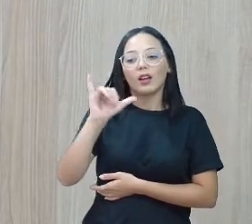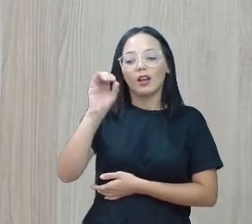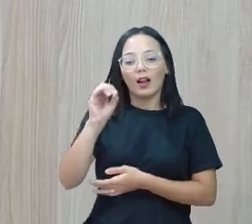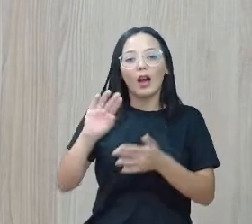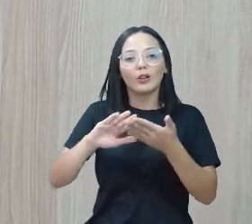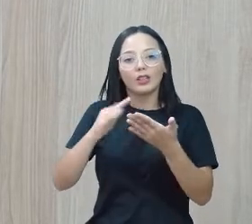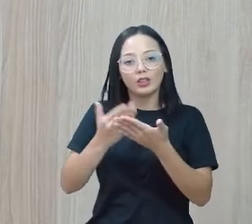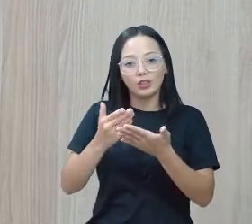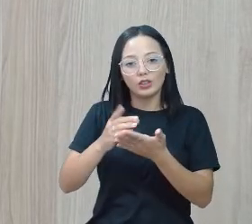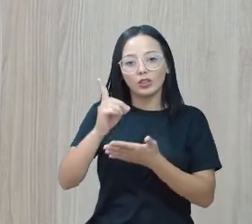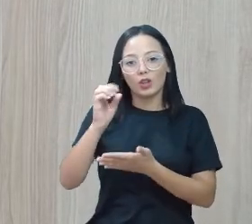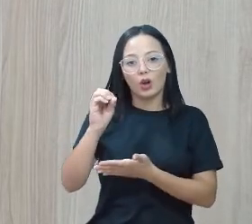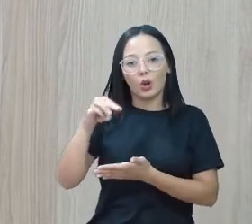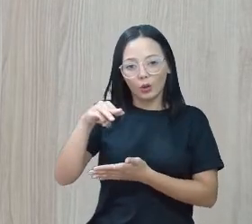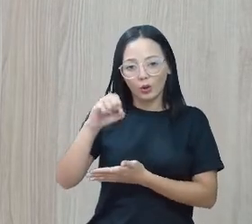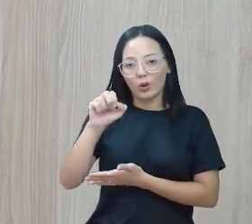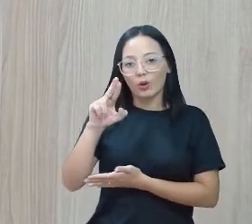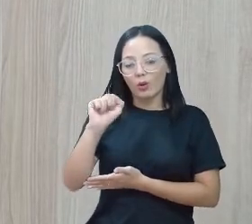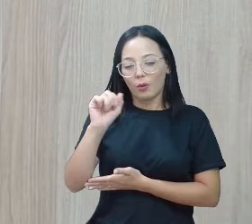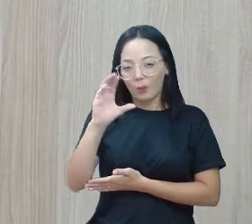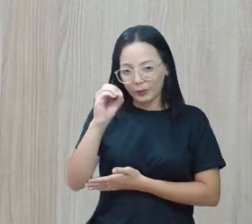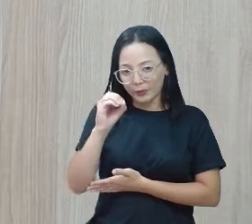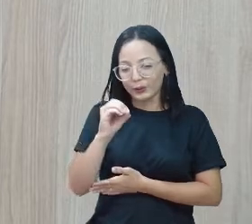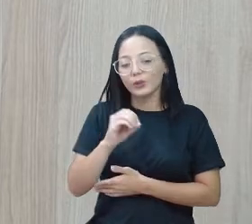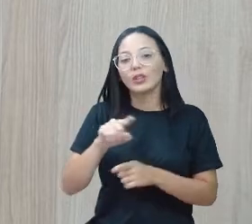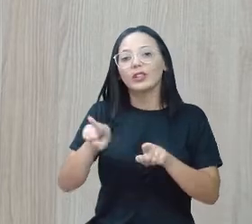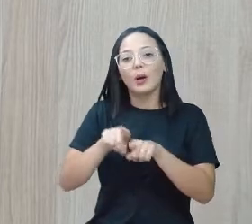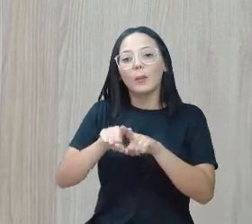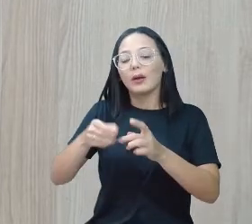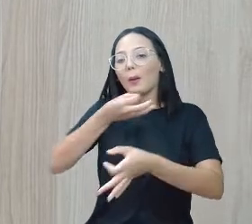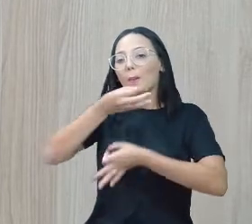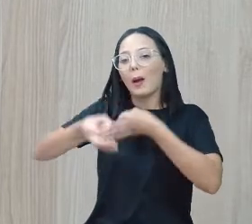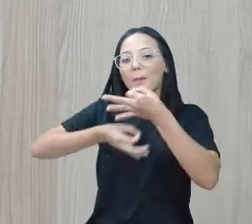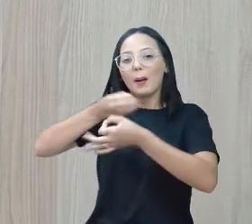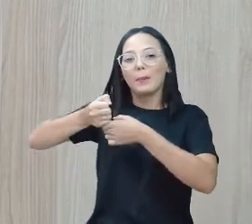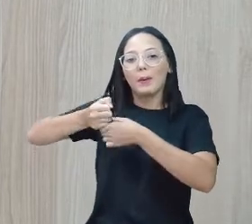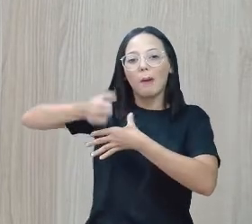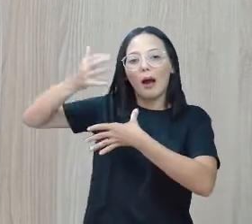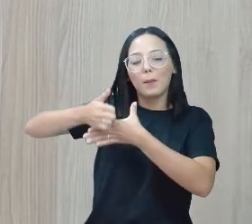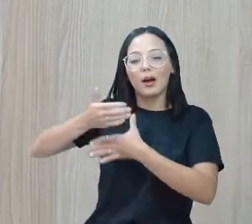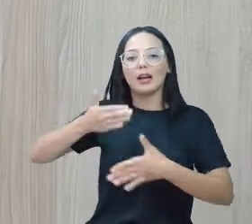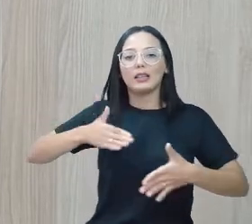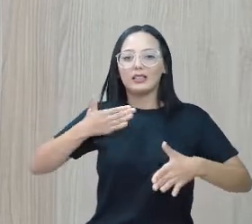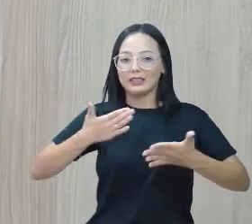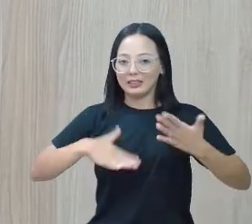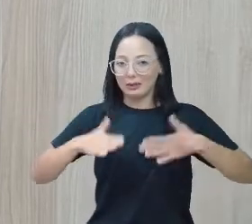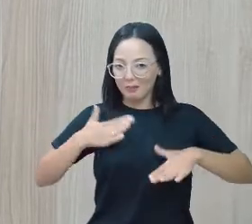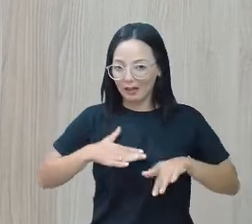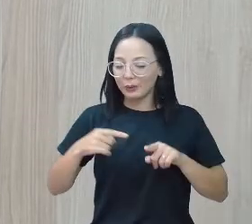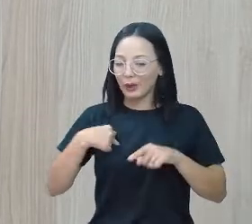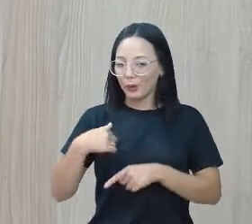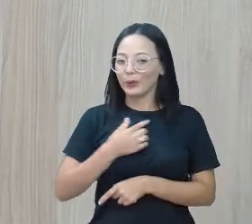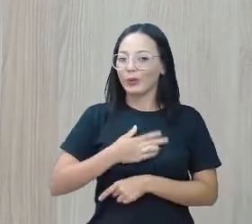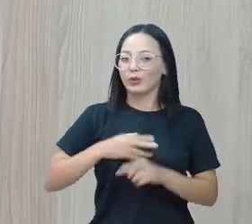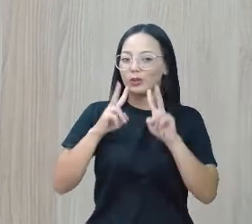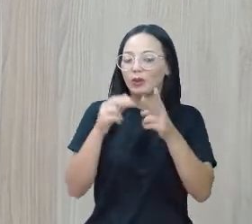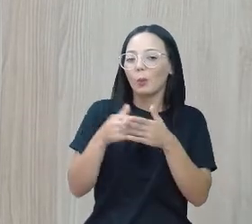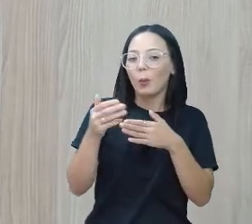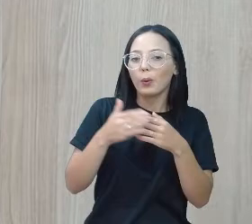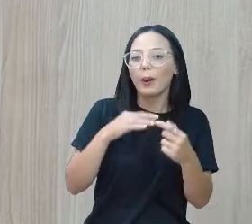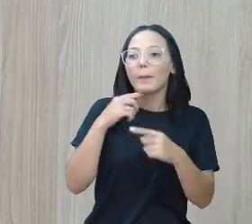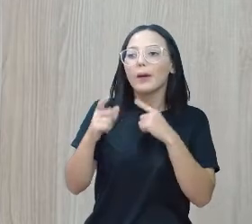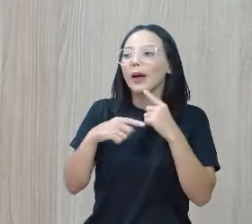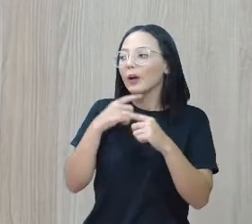Dom Bosco. Um beijo enorme para vocês. O chat aqui está animadíssimo. Estou gostando de ver. E qualquer pergunta,